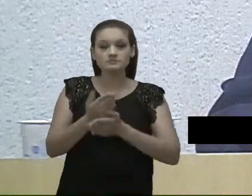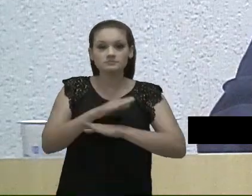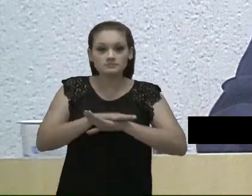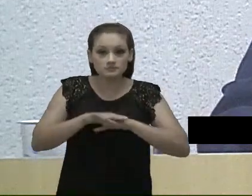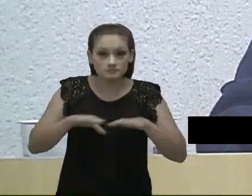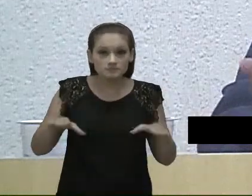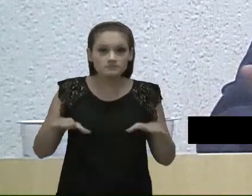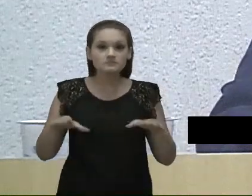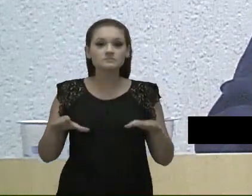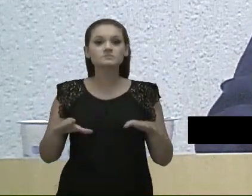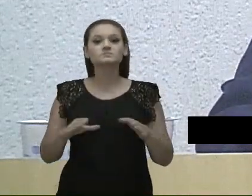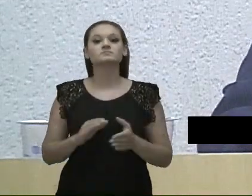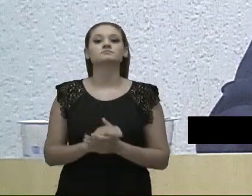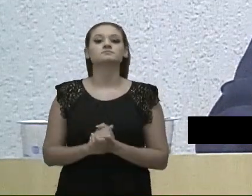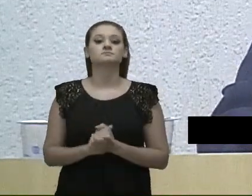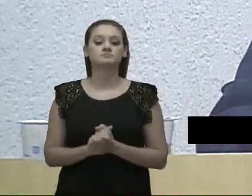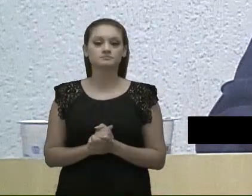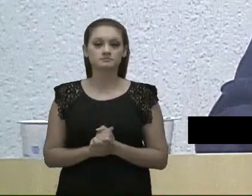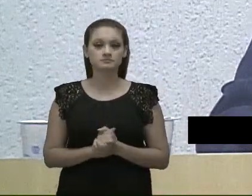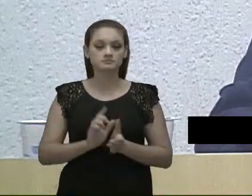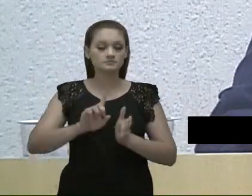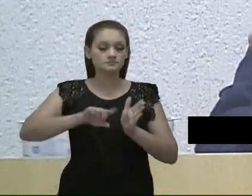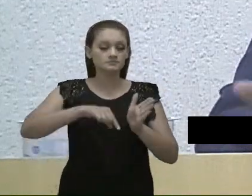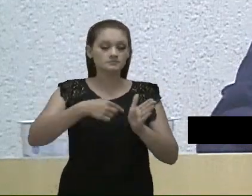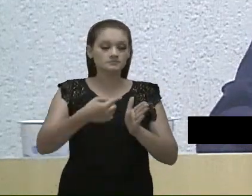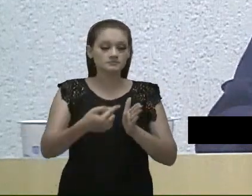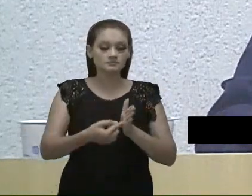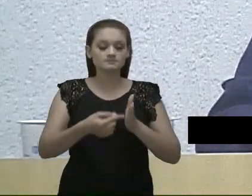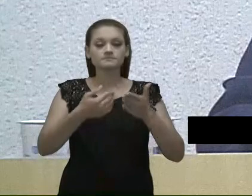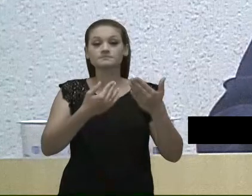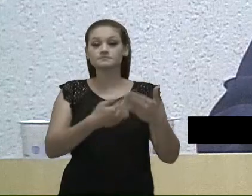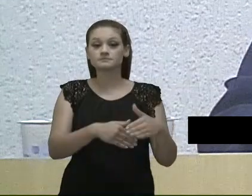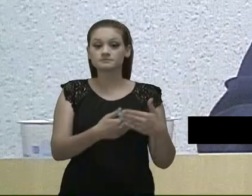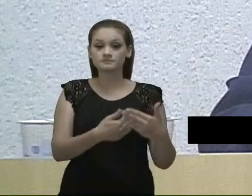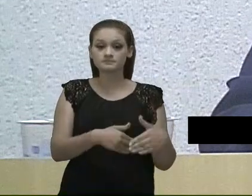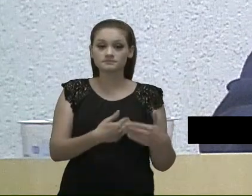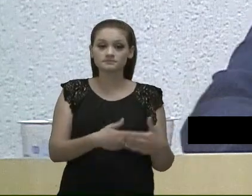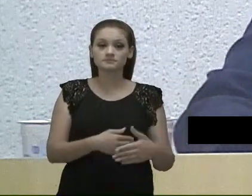senhora contasse para a gente como que foi esse procedimento após o final da prova e como que funcionou.